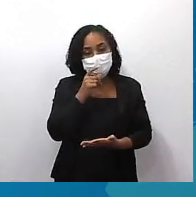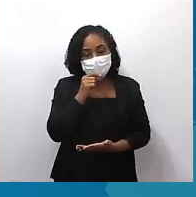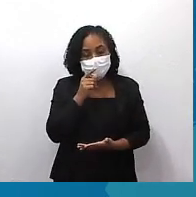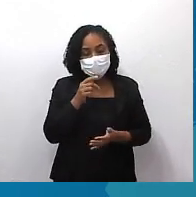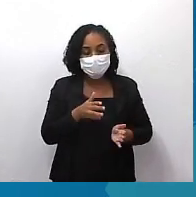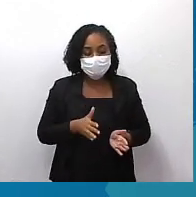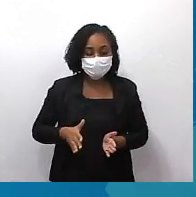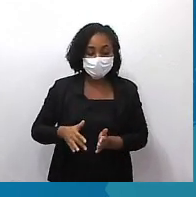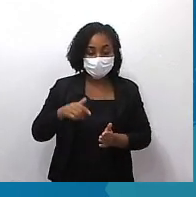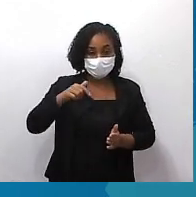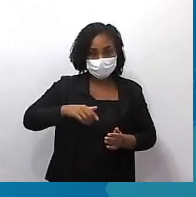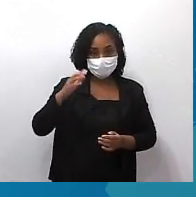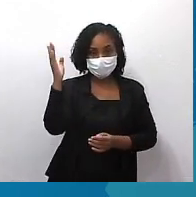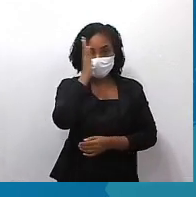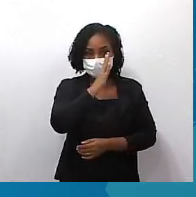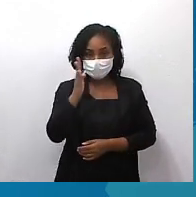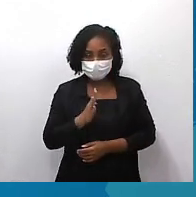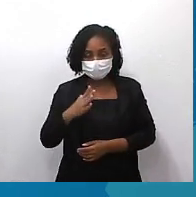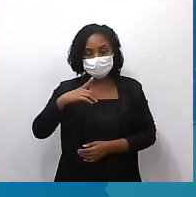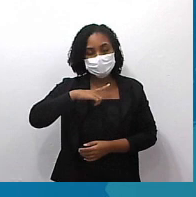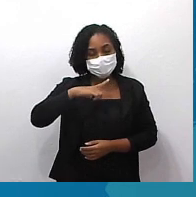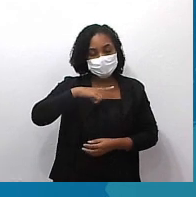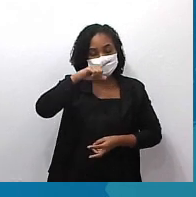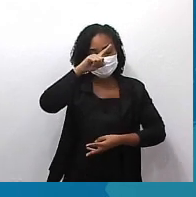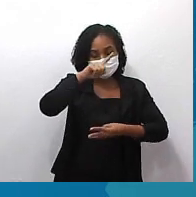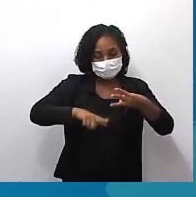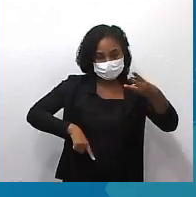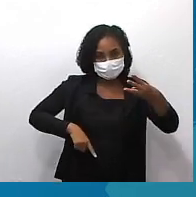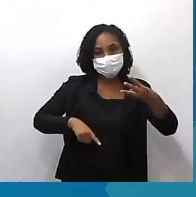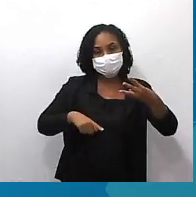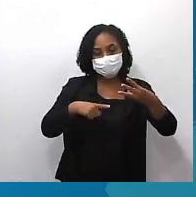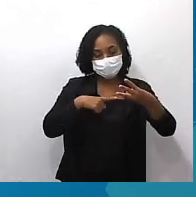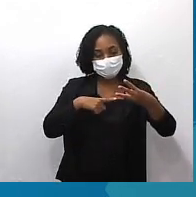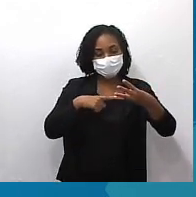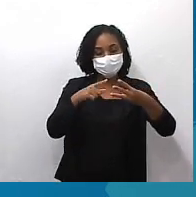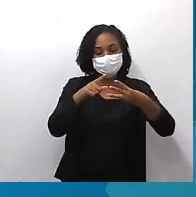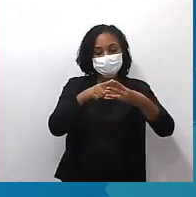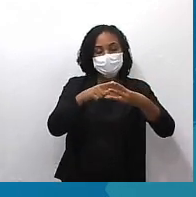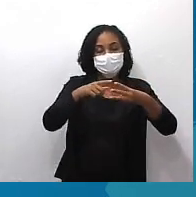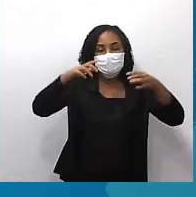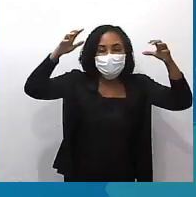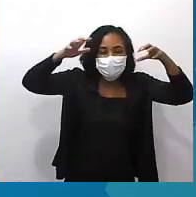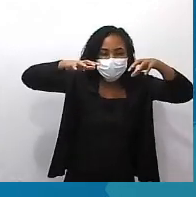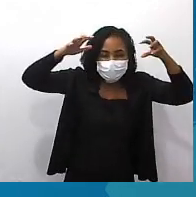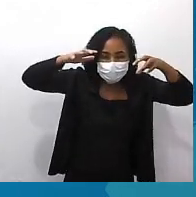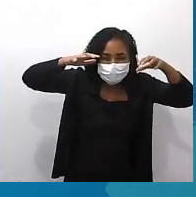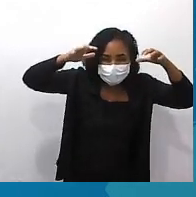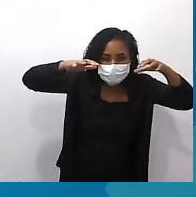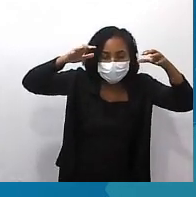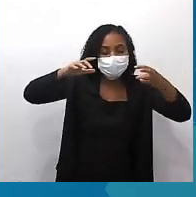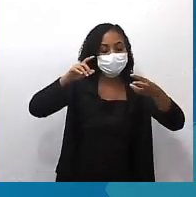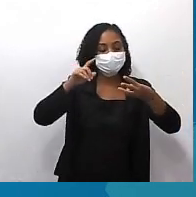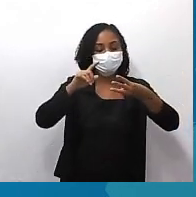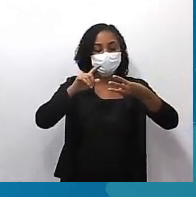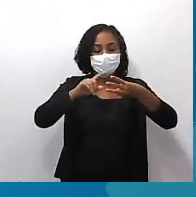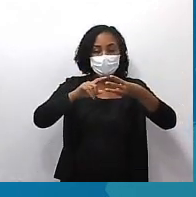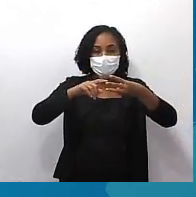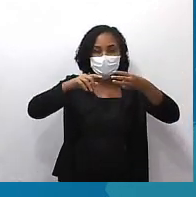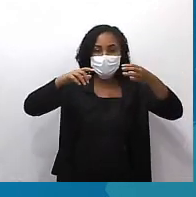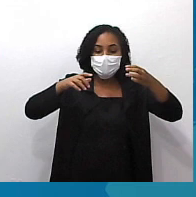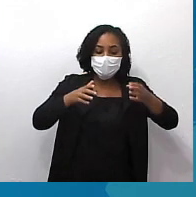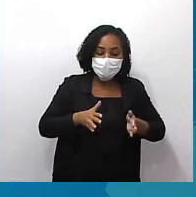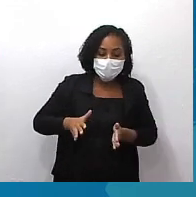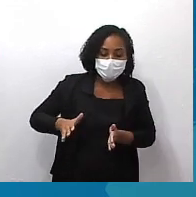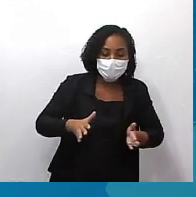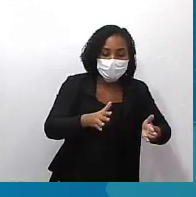ele apresenta os três regimes de rio. Nós temos rios de origem pluviométrica, da chuva, Nós temos rios de